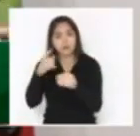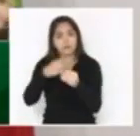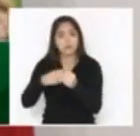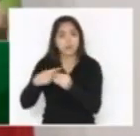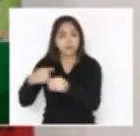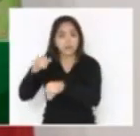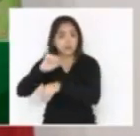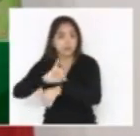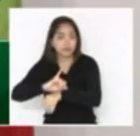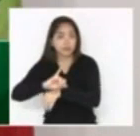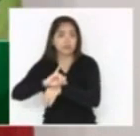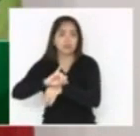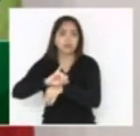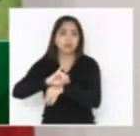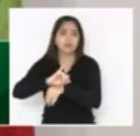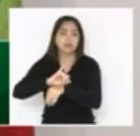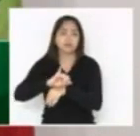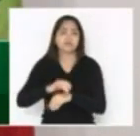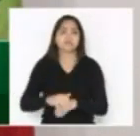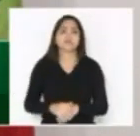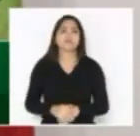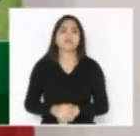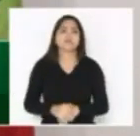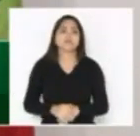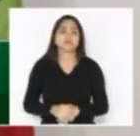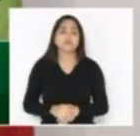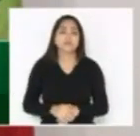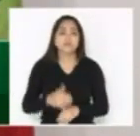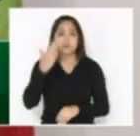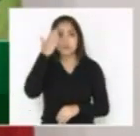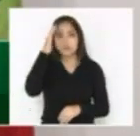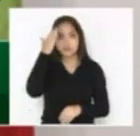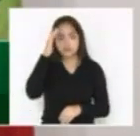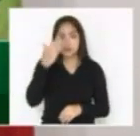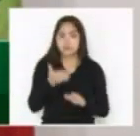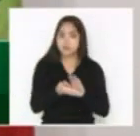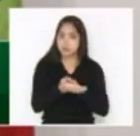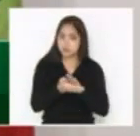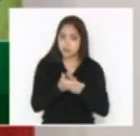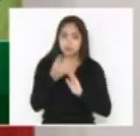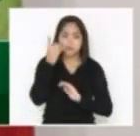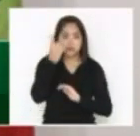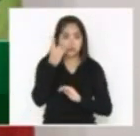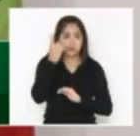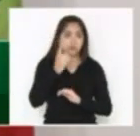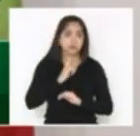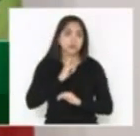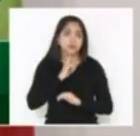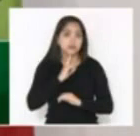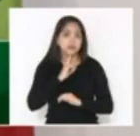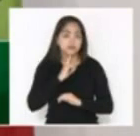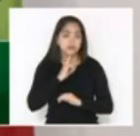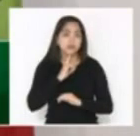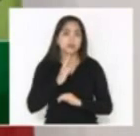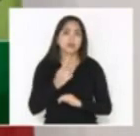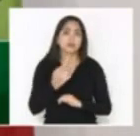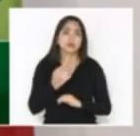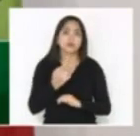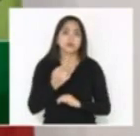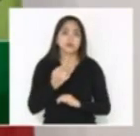inchamento, né, aqui. Então, eu entendo que, e quero parabenizar o deputado Dóia, que traz aqui